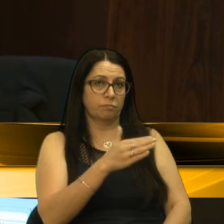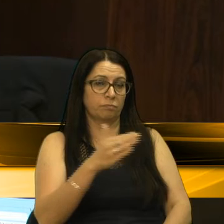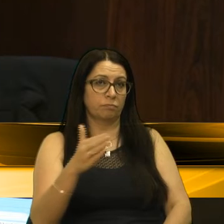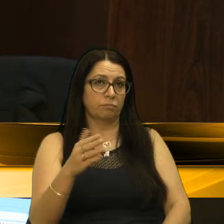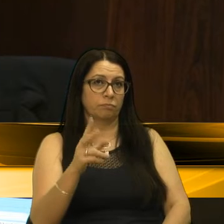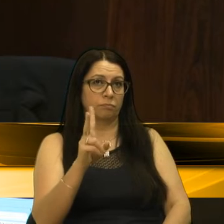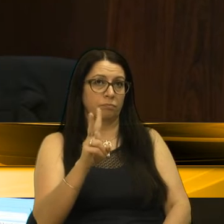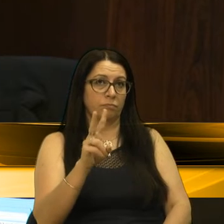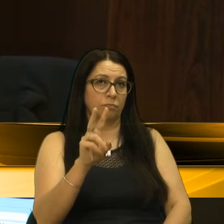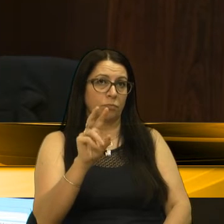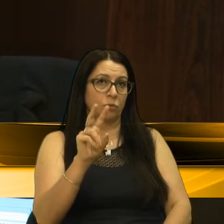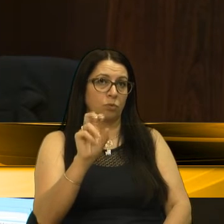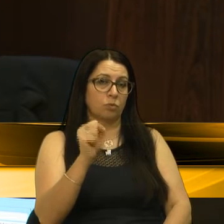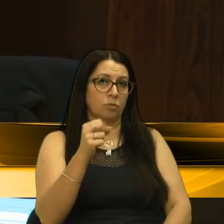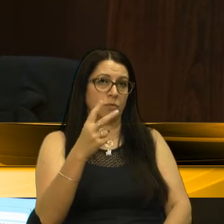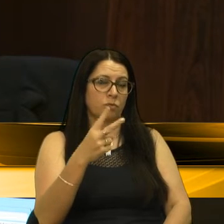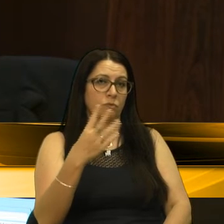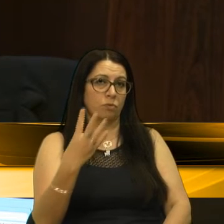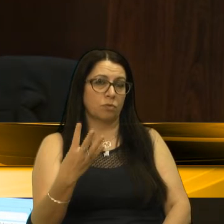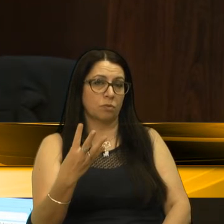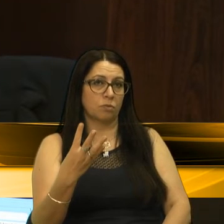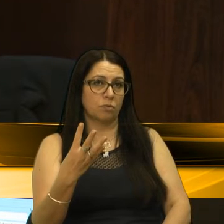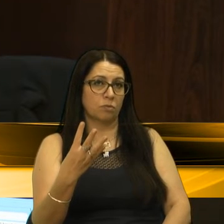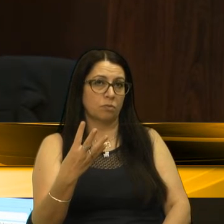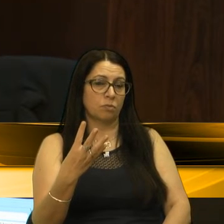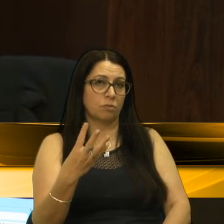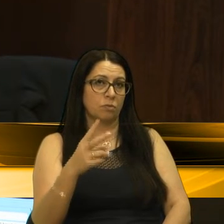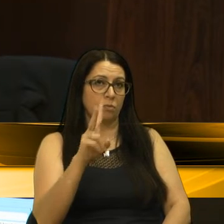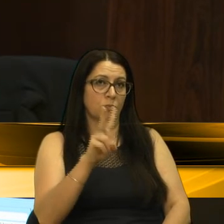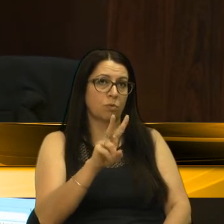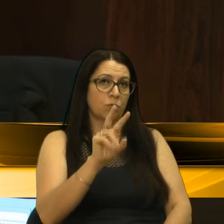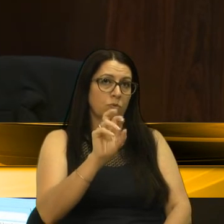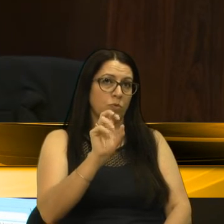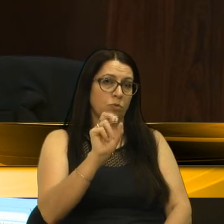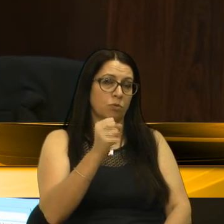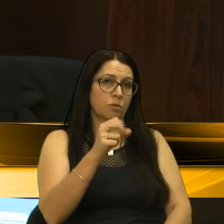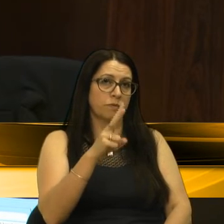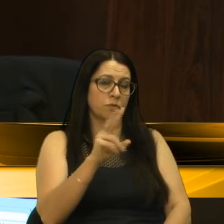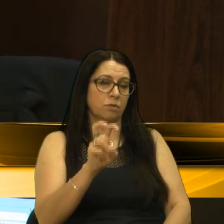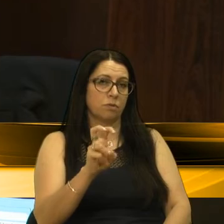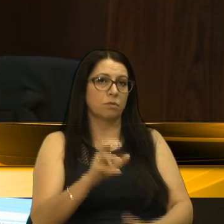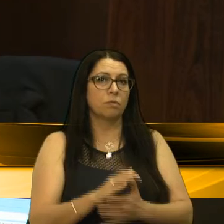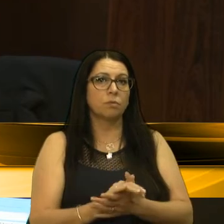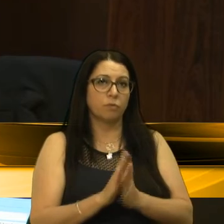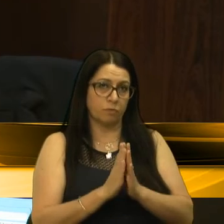até 2824, podendo continuar na 2825, por favor.